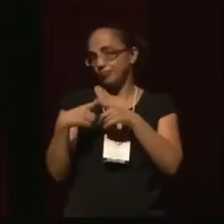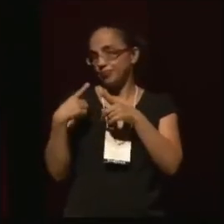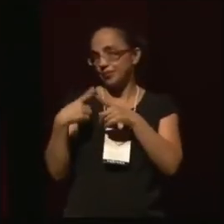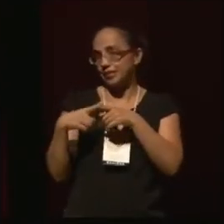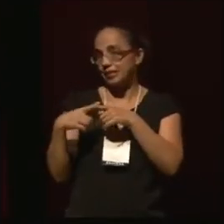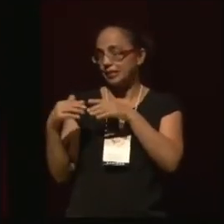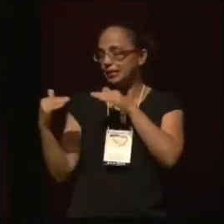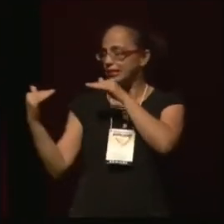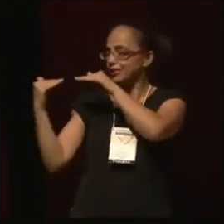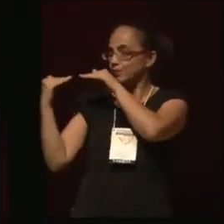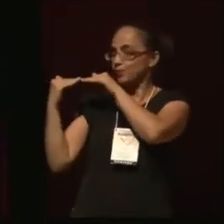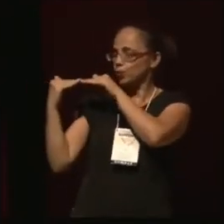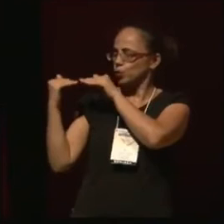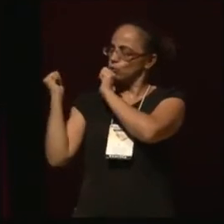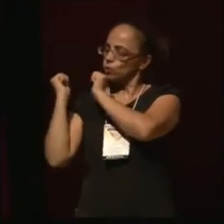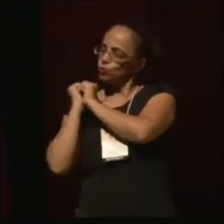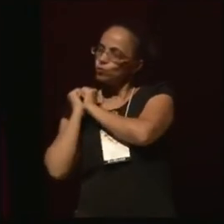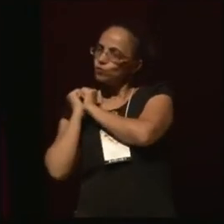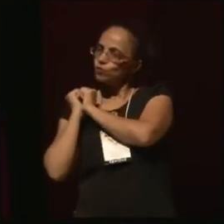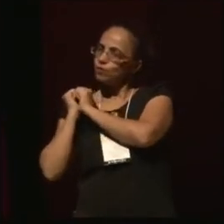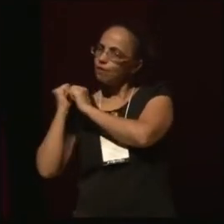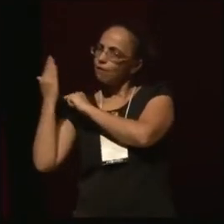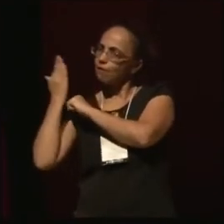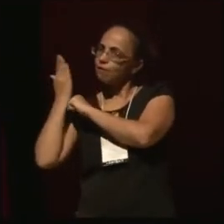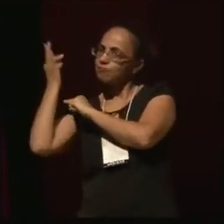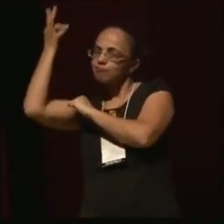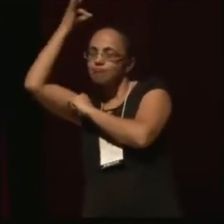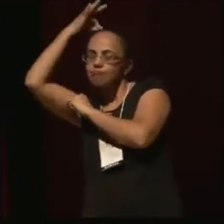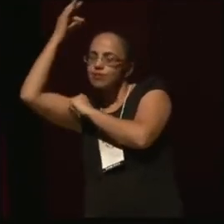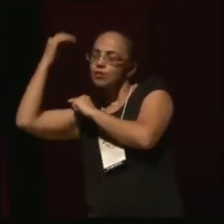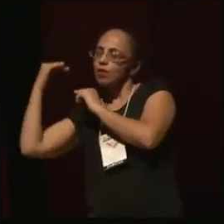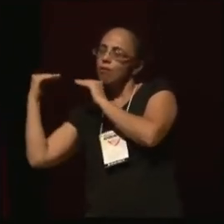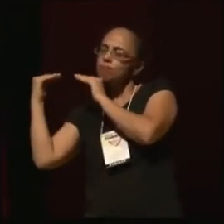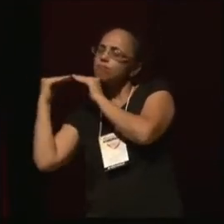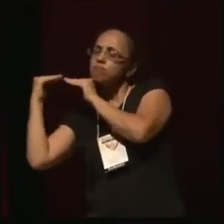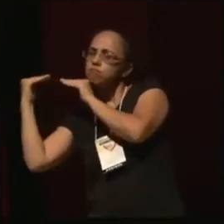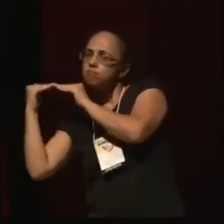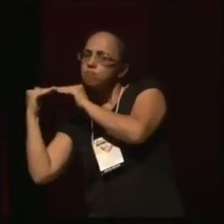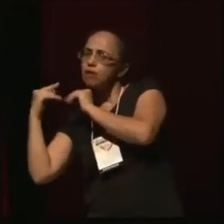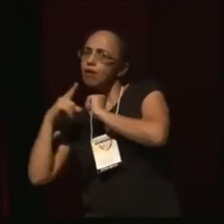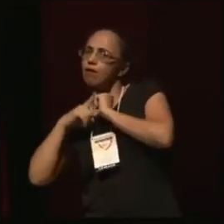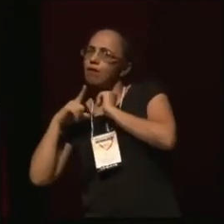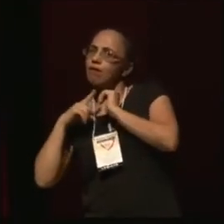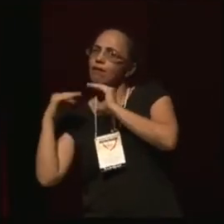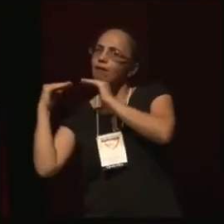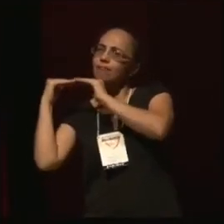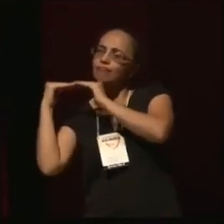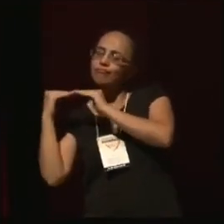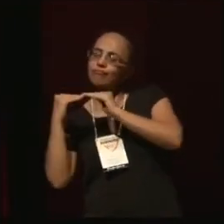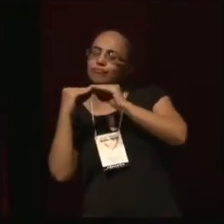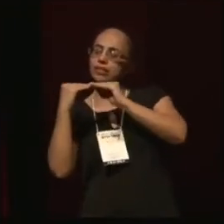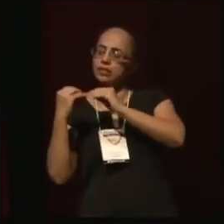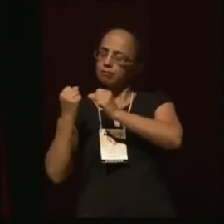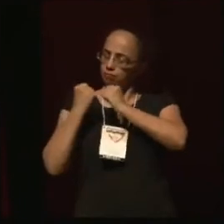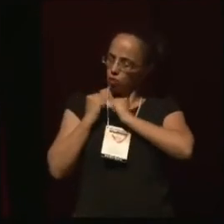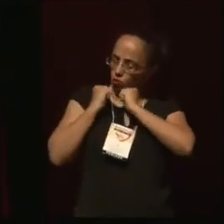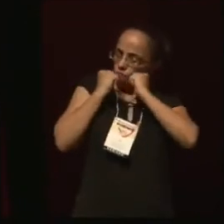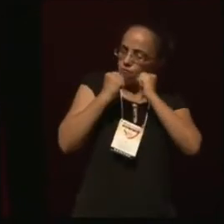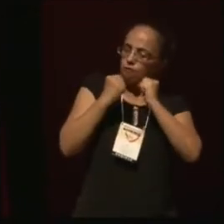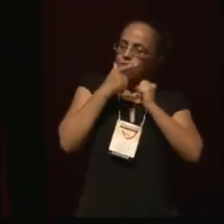naquela conexão que a gente vai receber, vai ter sintonia suficiente para atravessar aquele